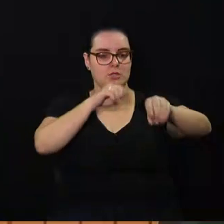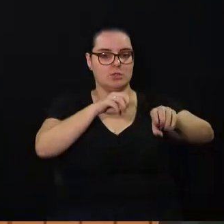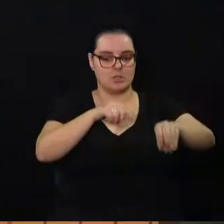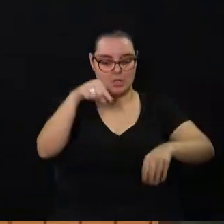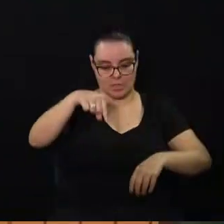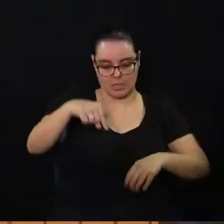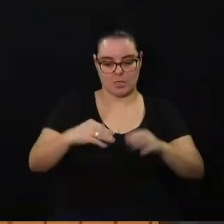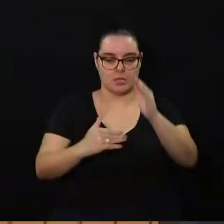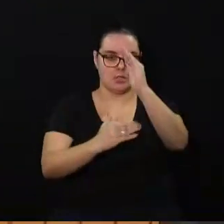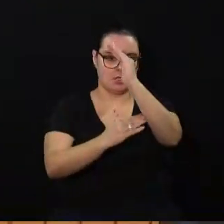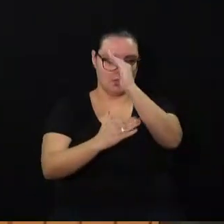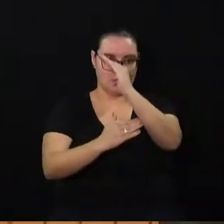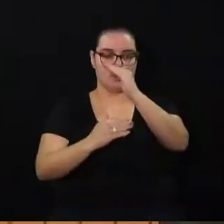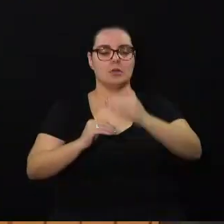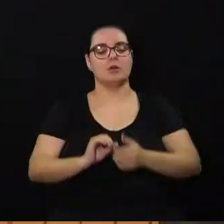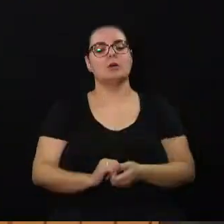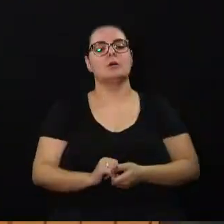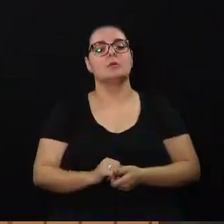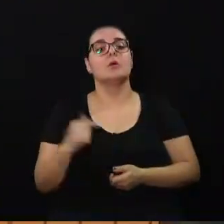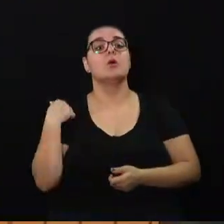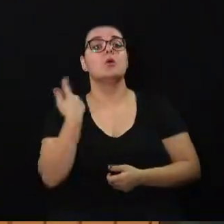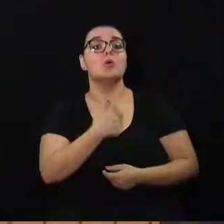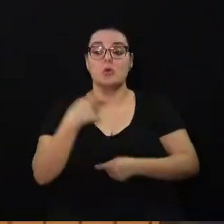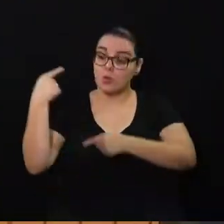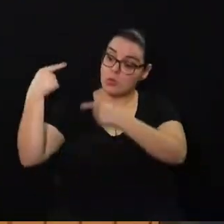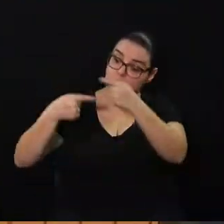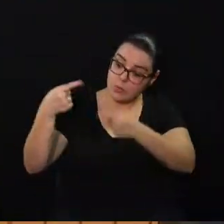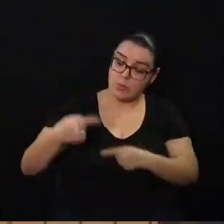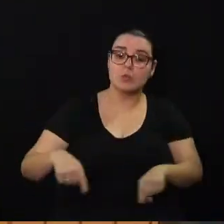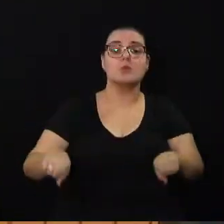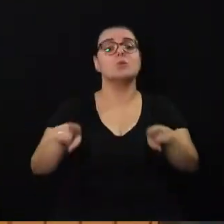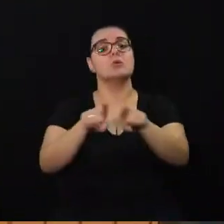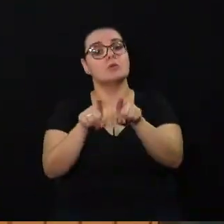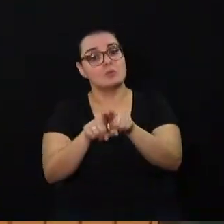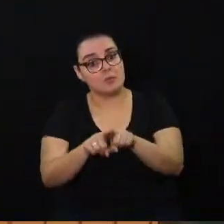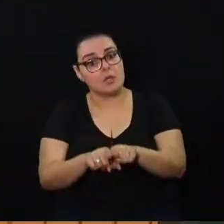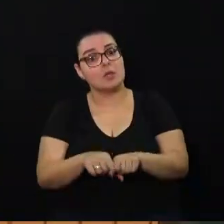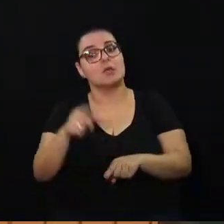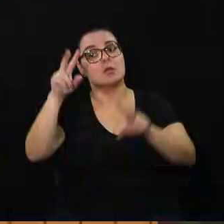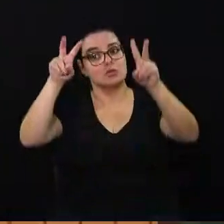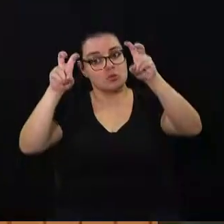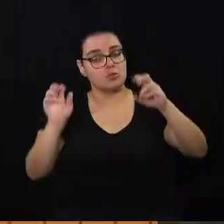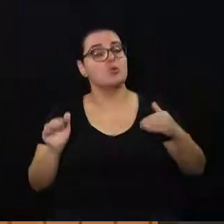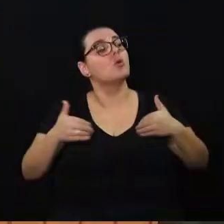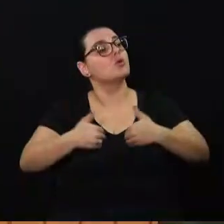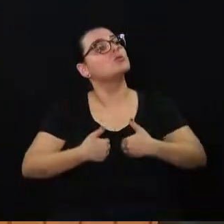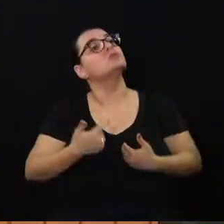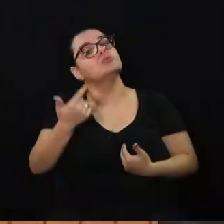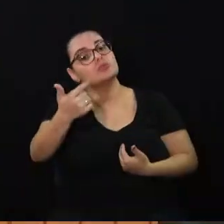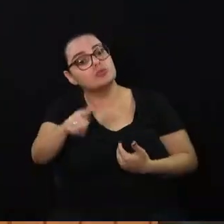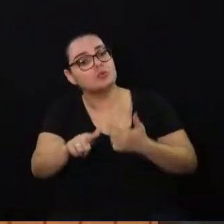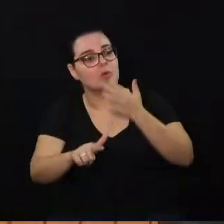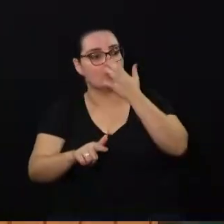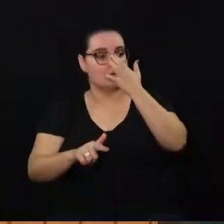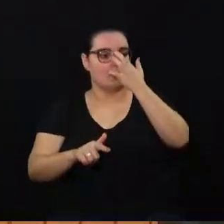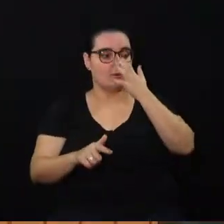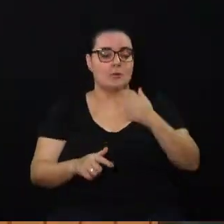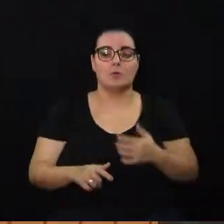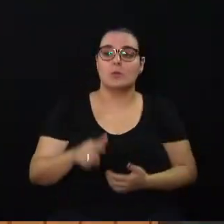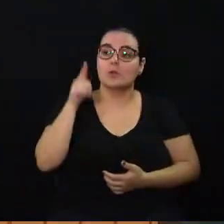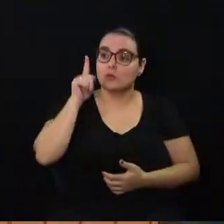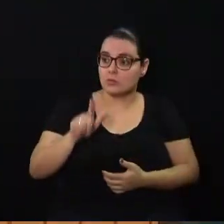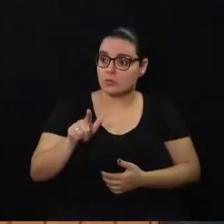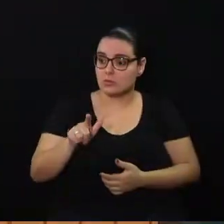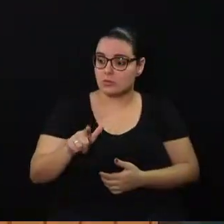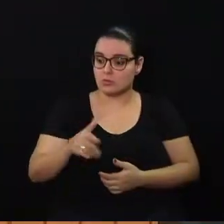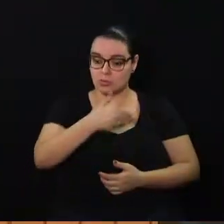na câmara municipal nós vamos debater também novamente este assunto para que a gente possa buscar no poder público